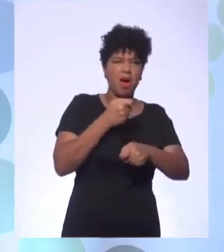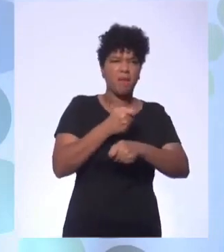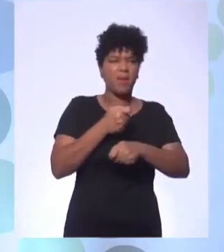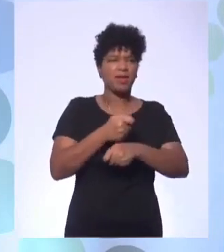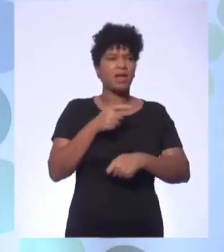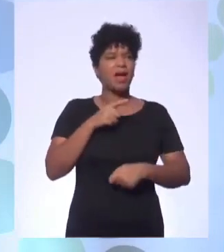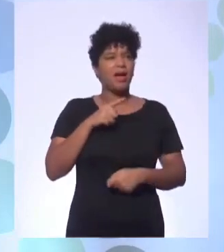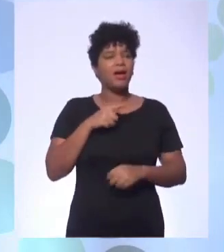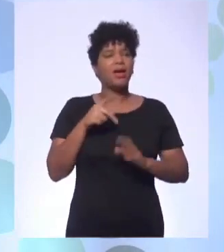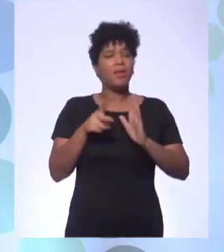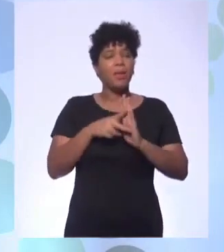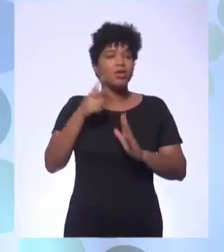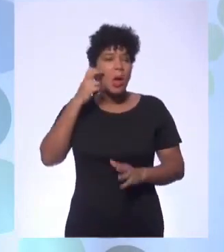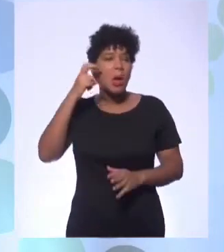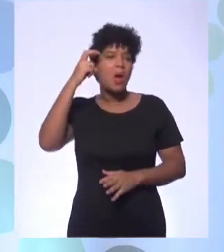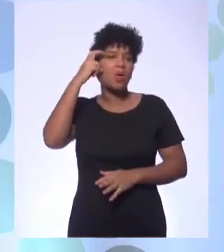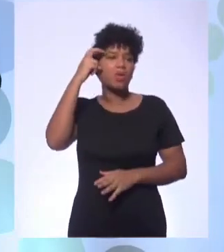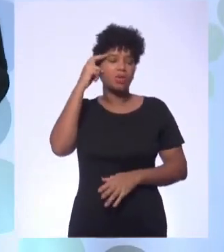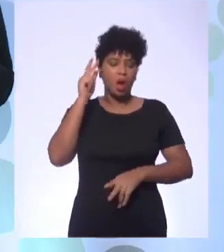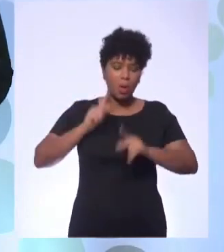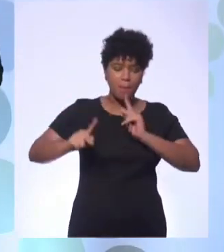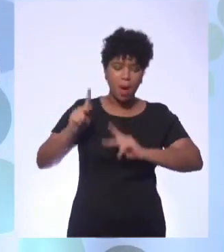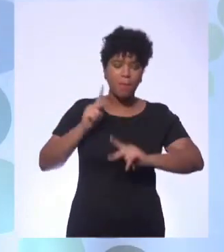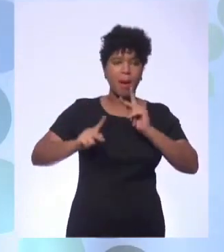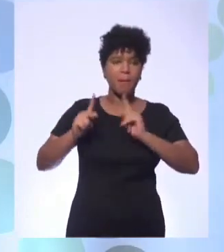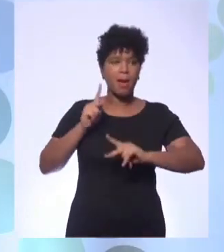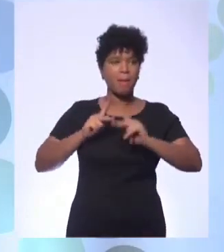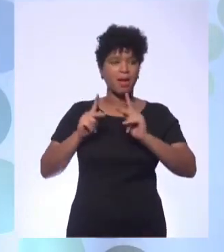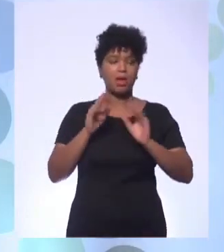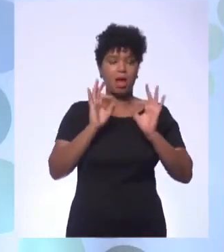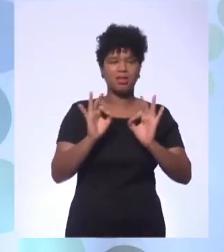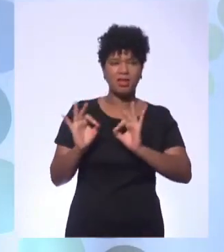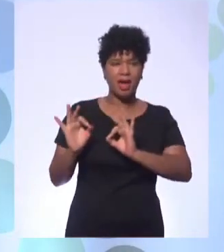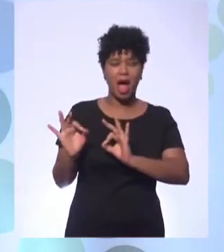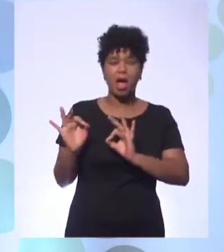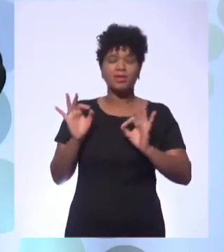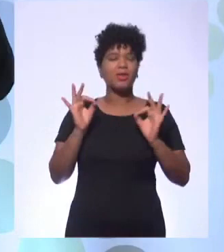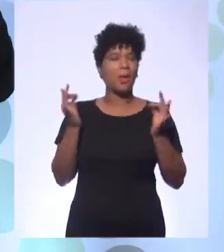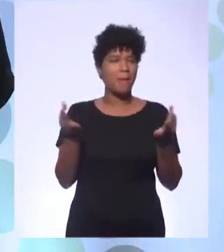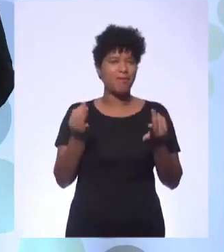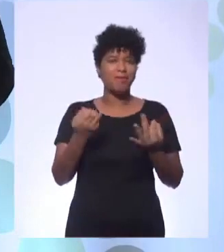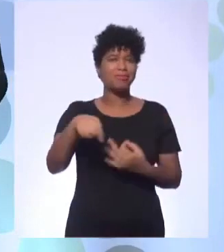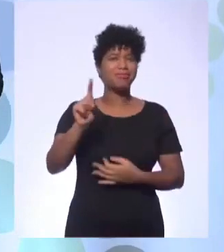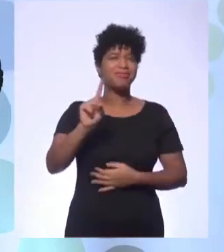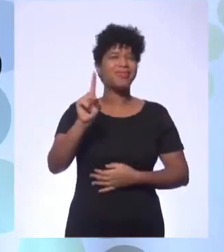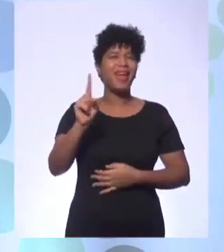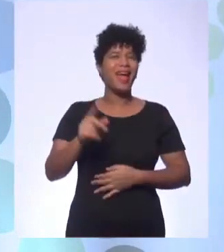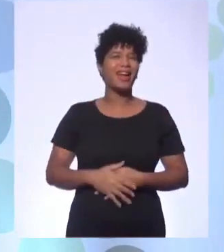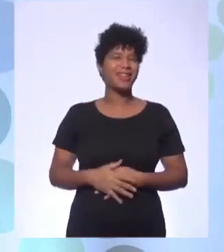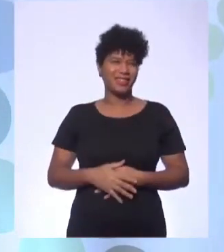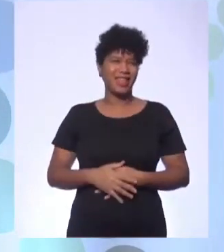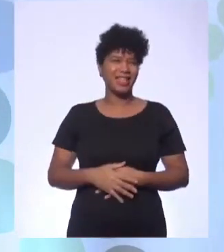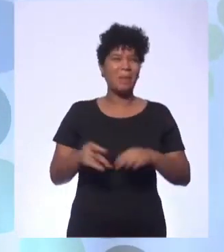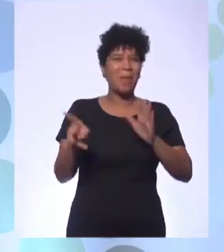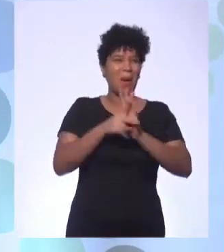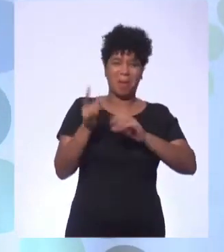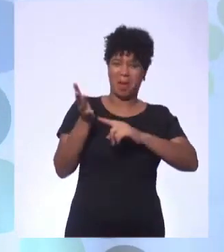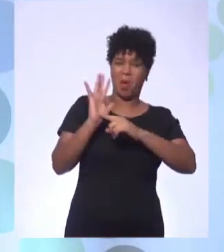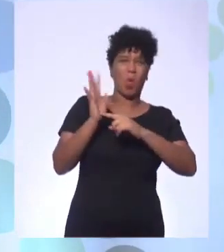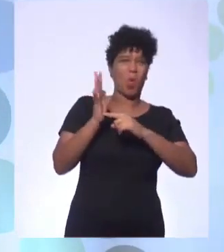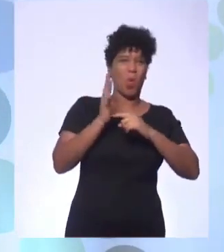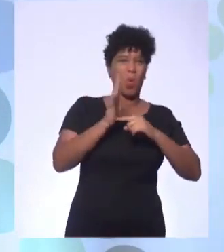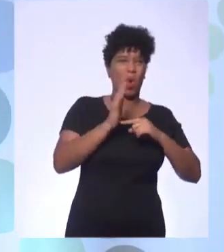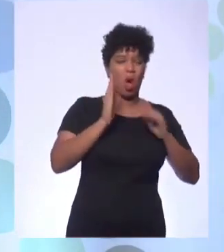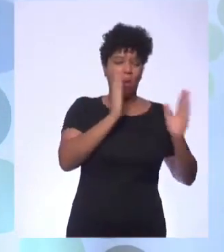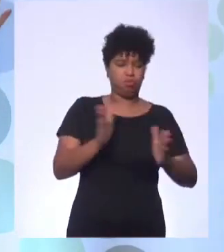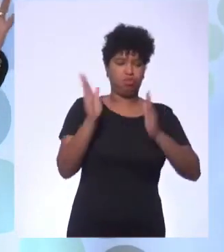a ver com a questão da cultura popular, não precisa ser aquela coisa certinha, perfeitinha, parecendo que saiu de uma linha de